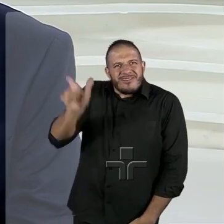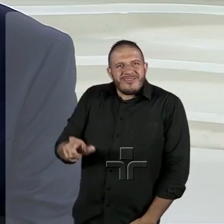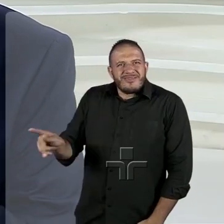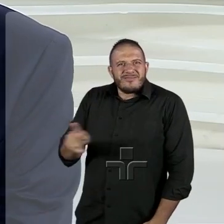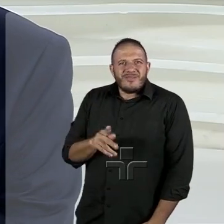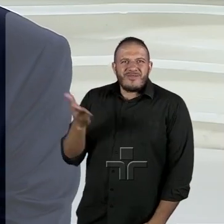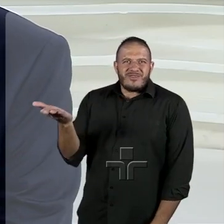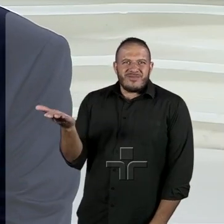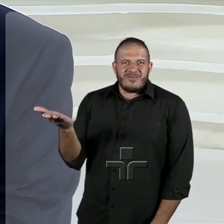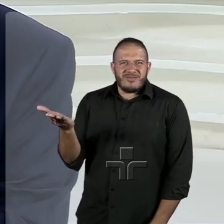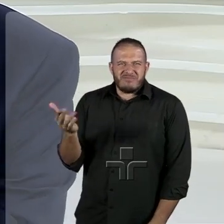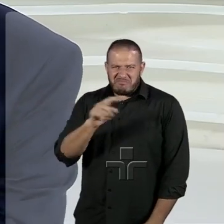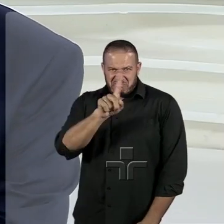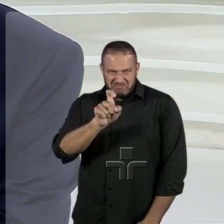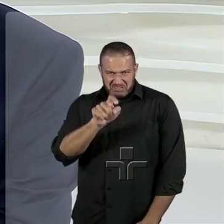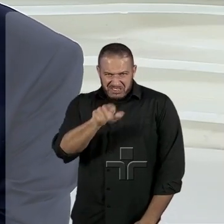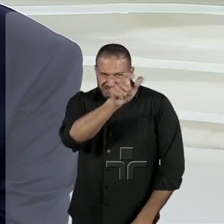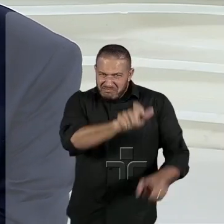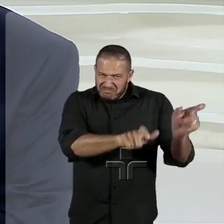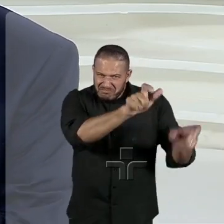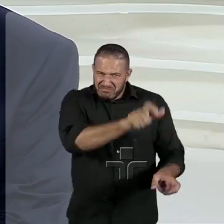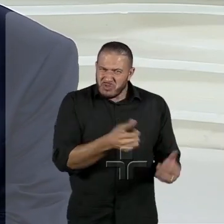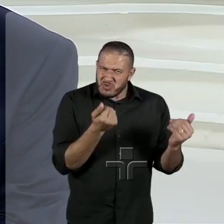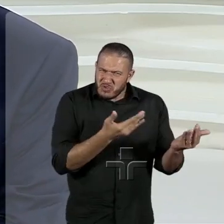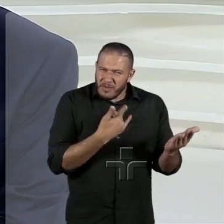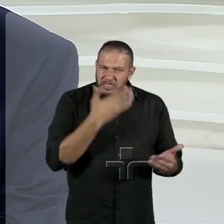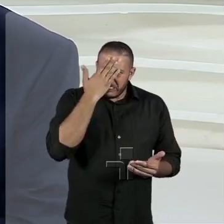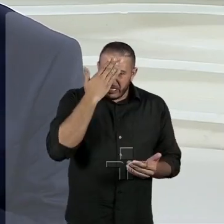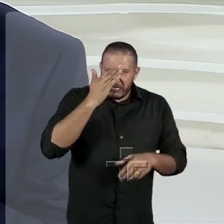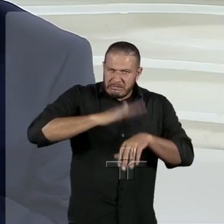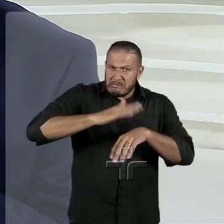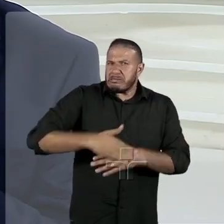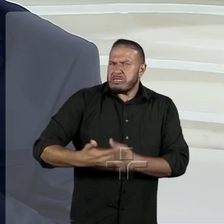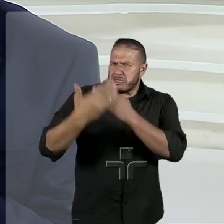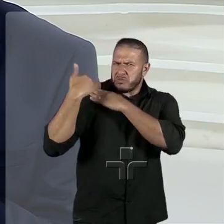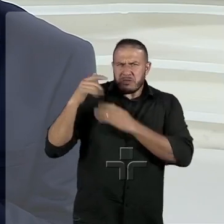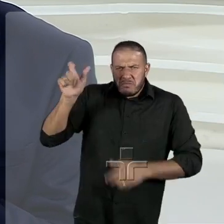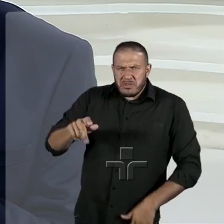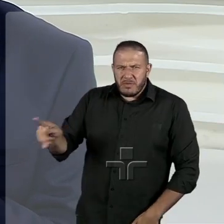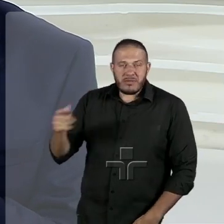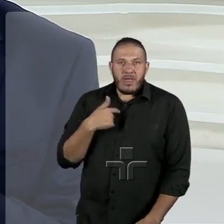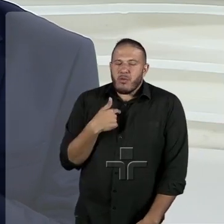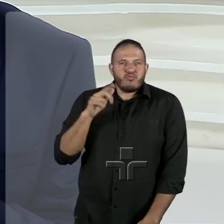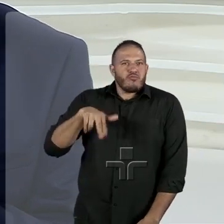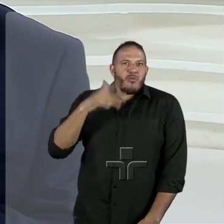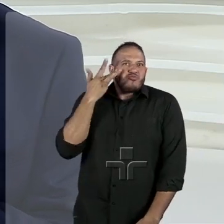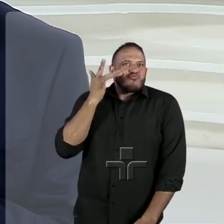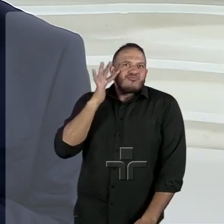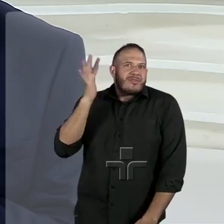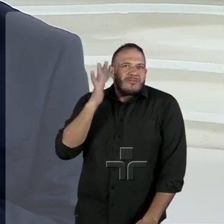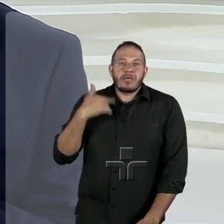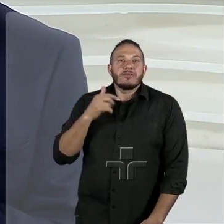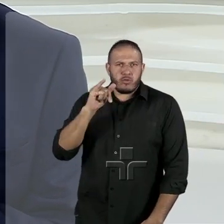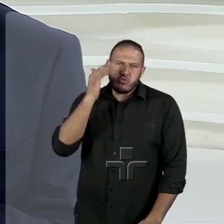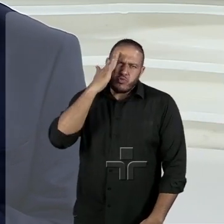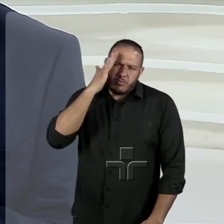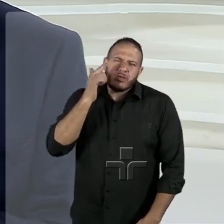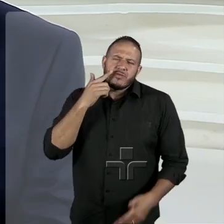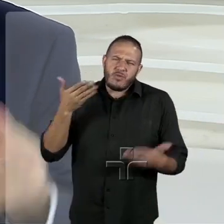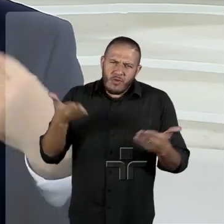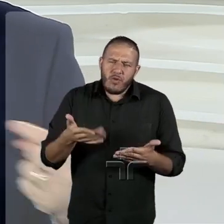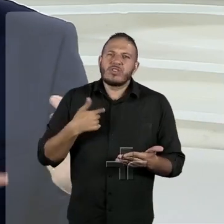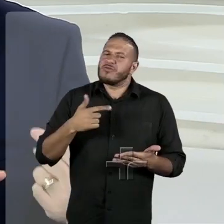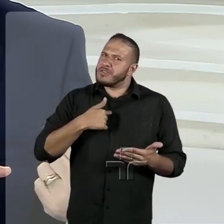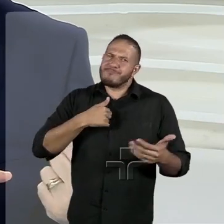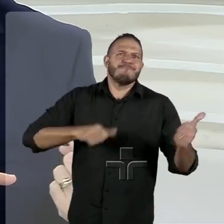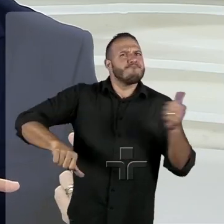isso? Será que os jovens têm noção desse papel transformador? Eu não tive essa noção, porque talvez se eu tivesse a noção que eu tenho hoje, eu teria